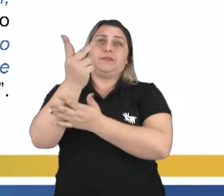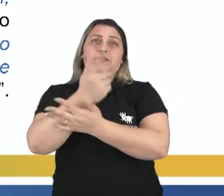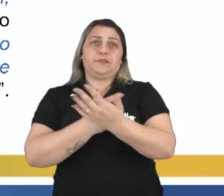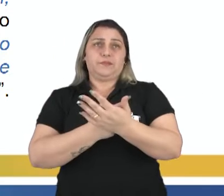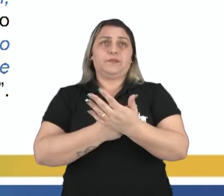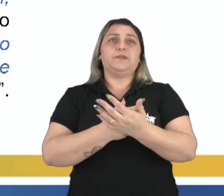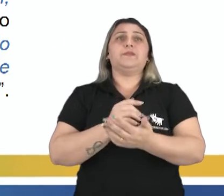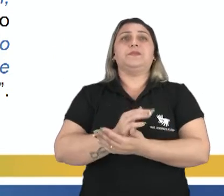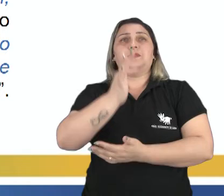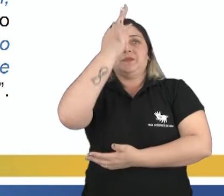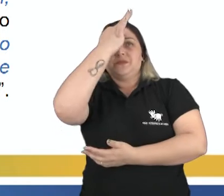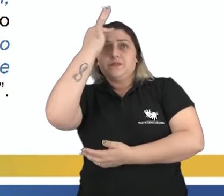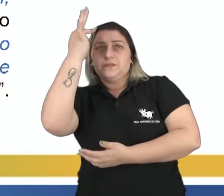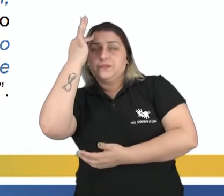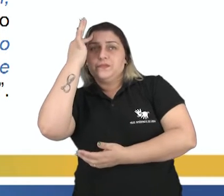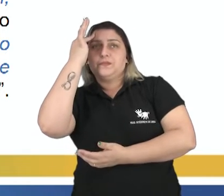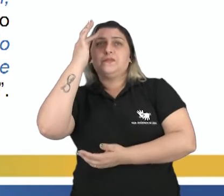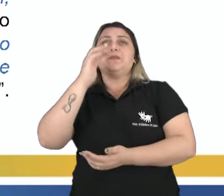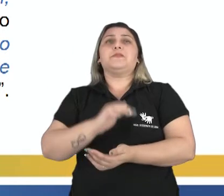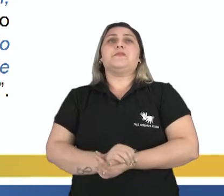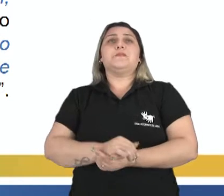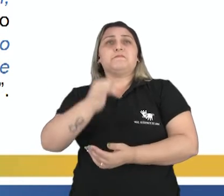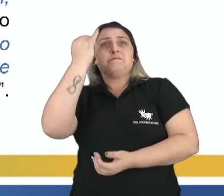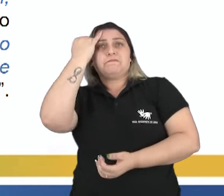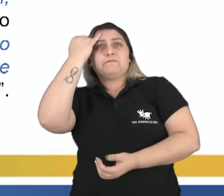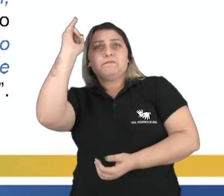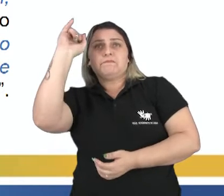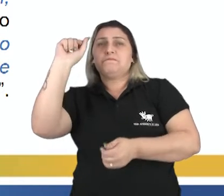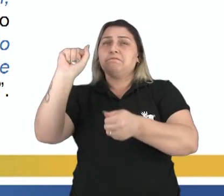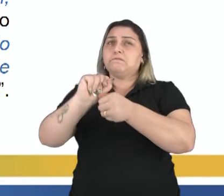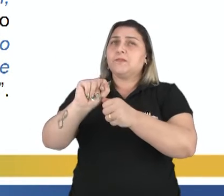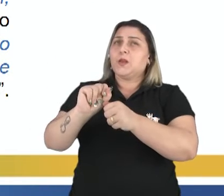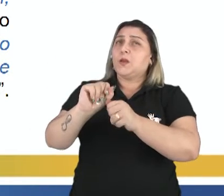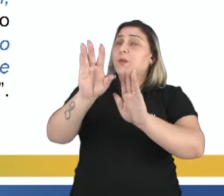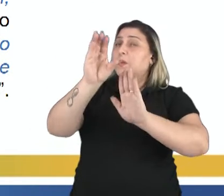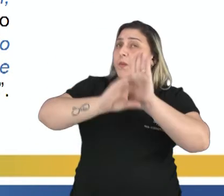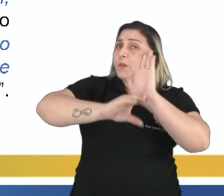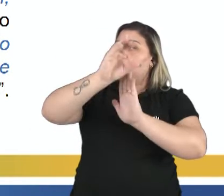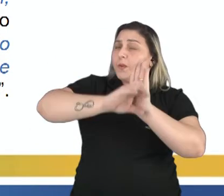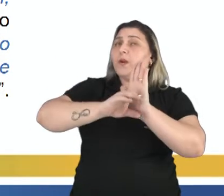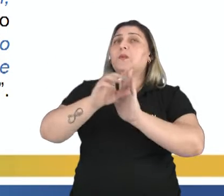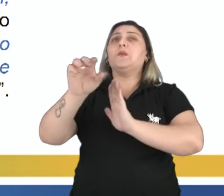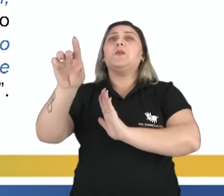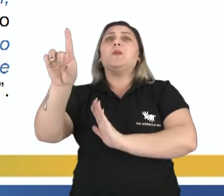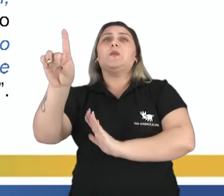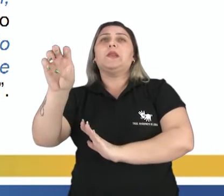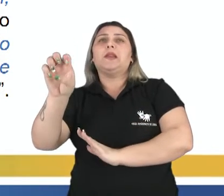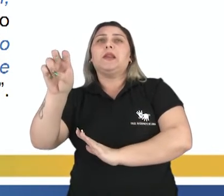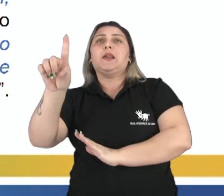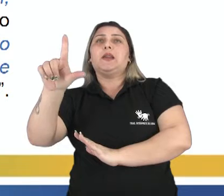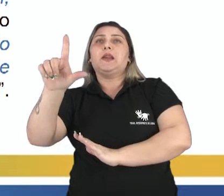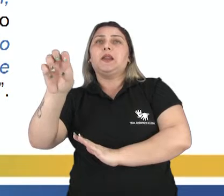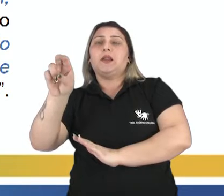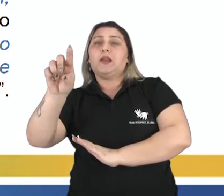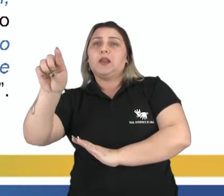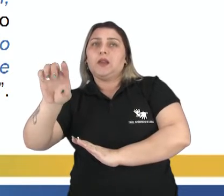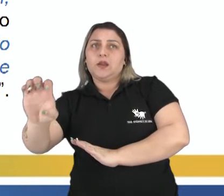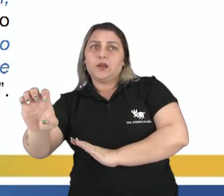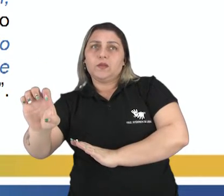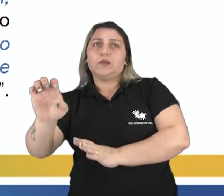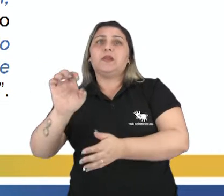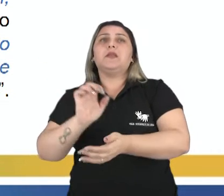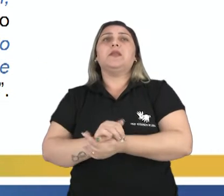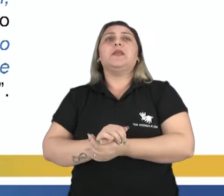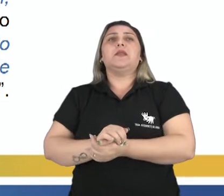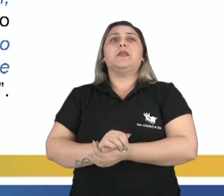Guattari, a filosofia e a arte de formar, de inventar, de fabricar conceitos para